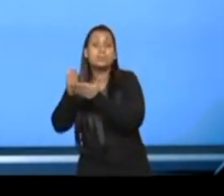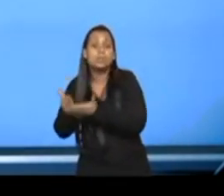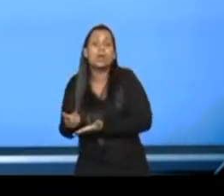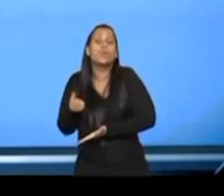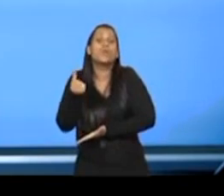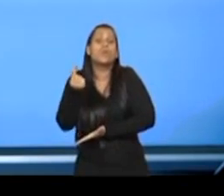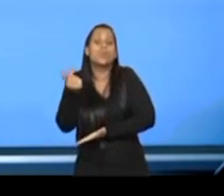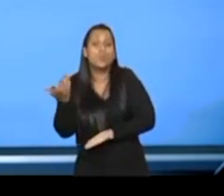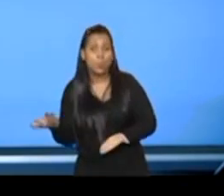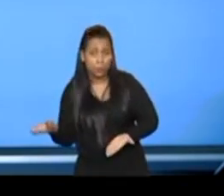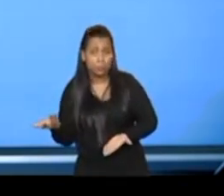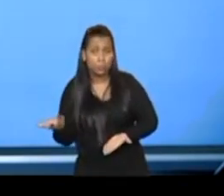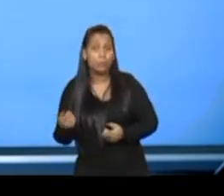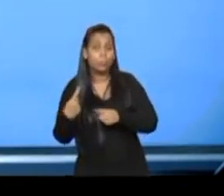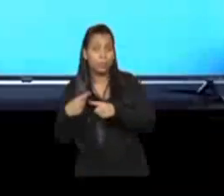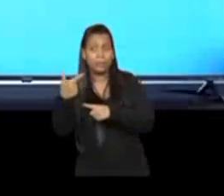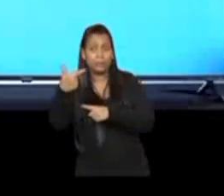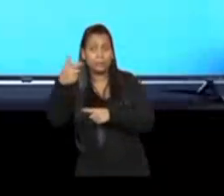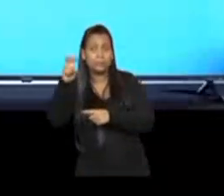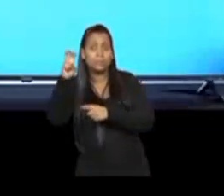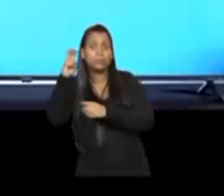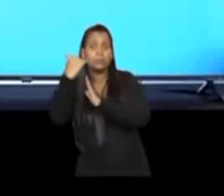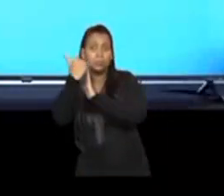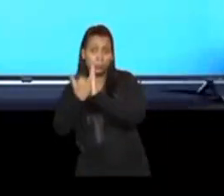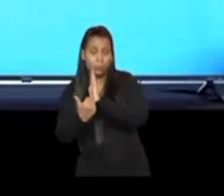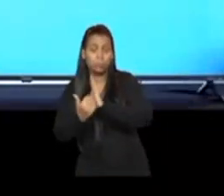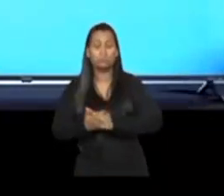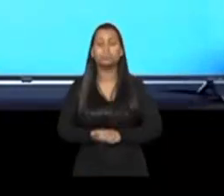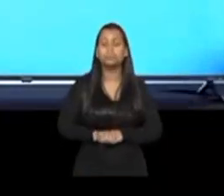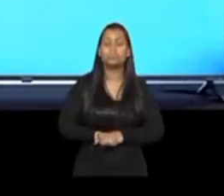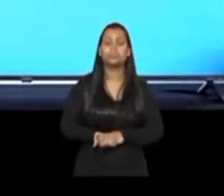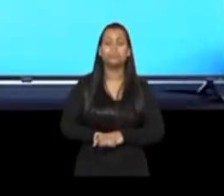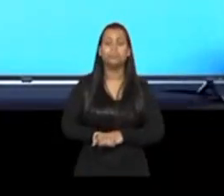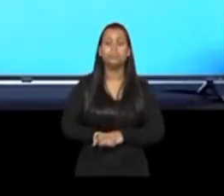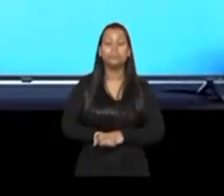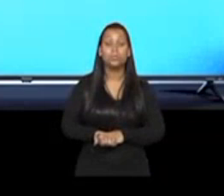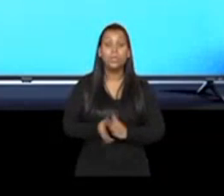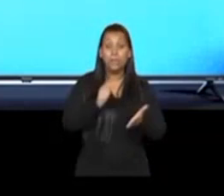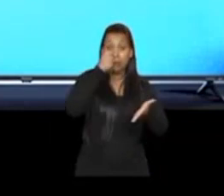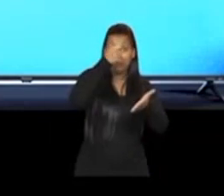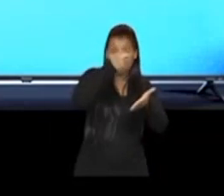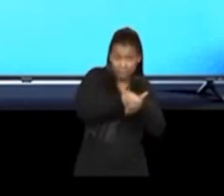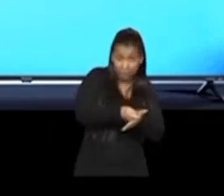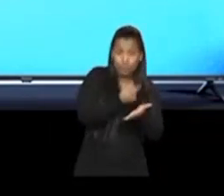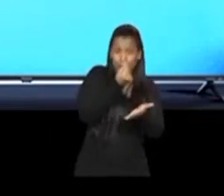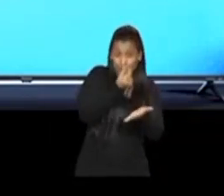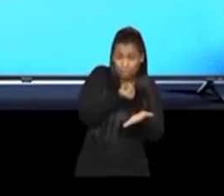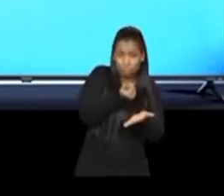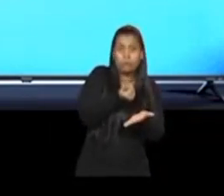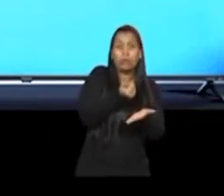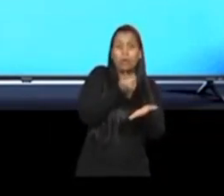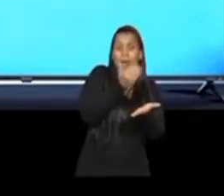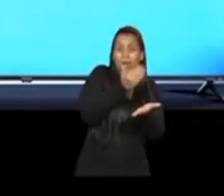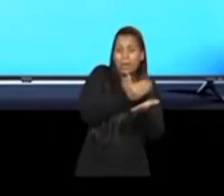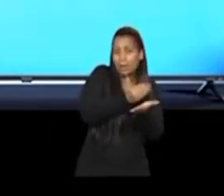desconto de 25%. Vamos lá. Para pagamento à vista, precisamos calcular o